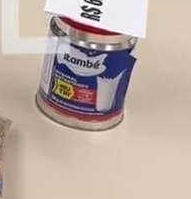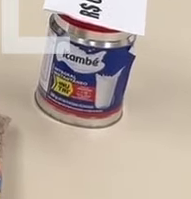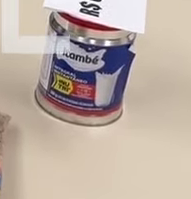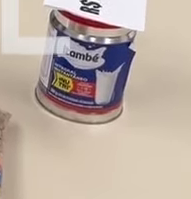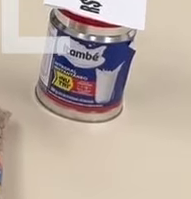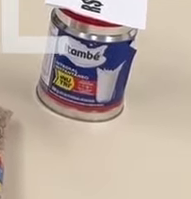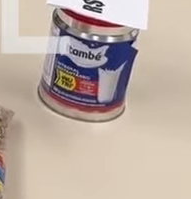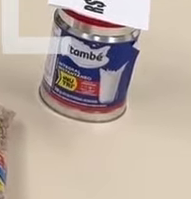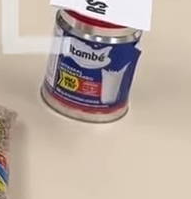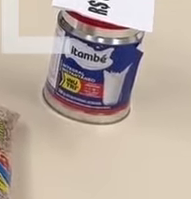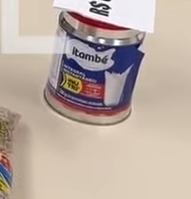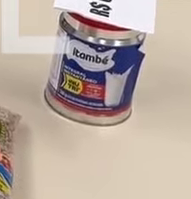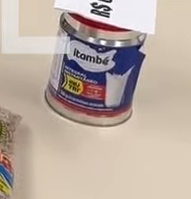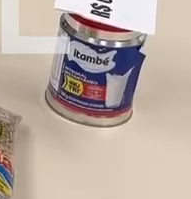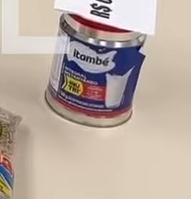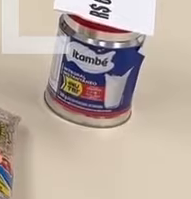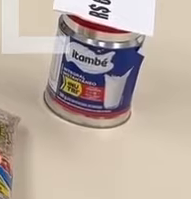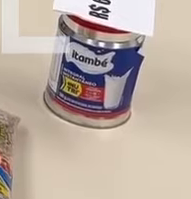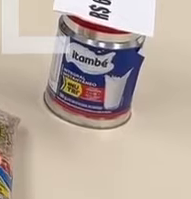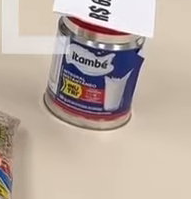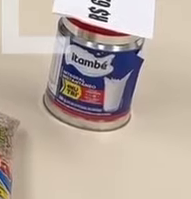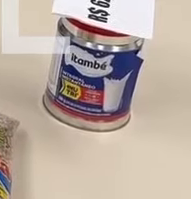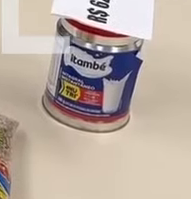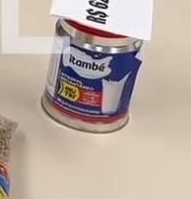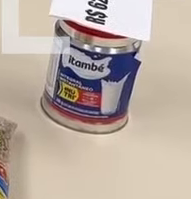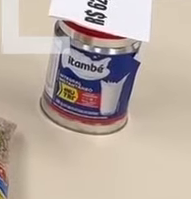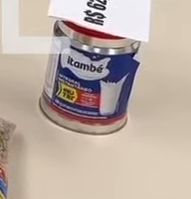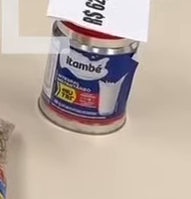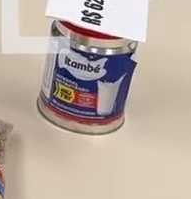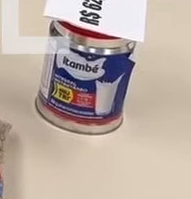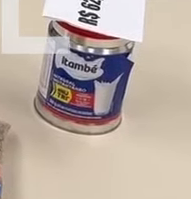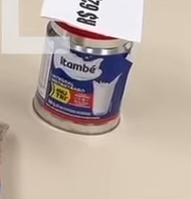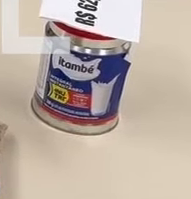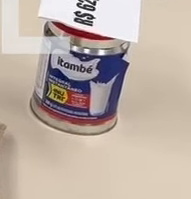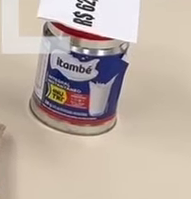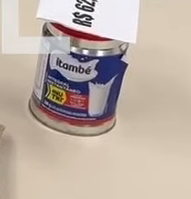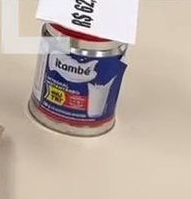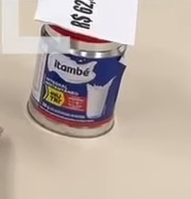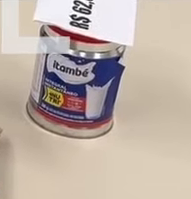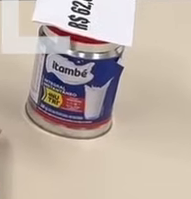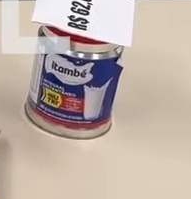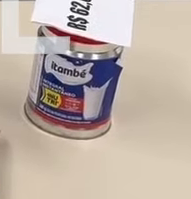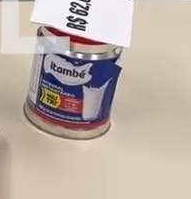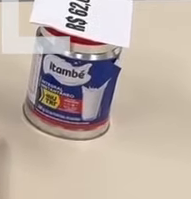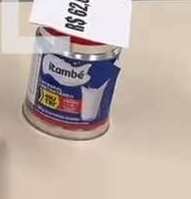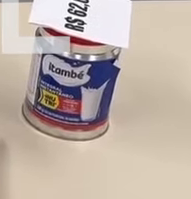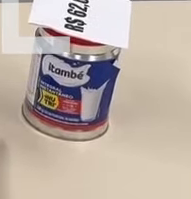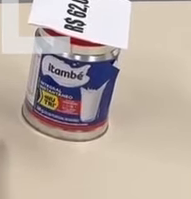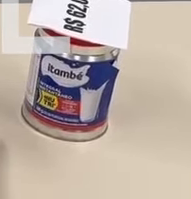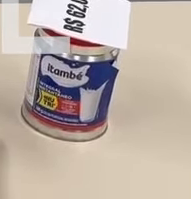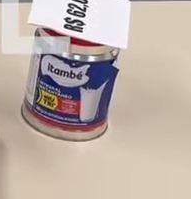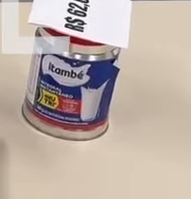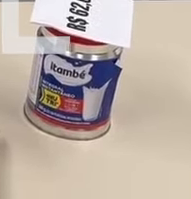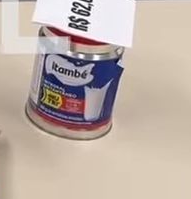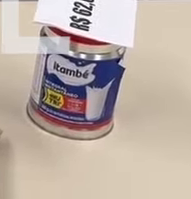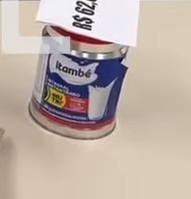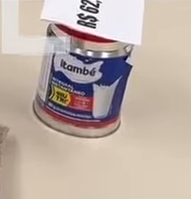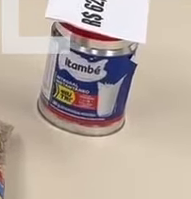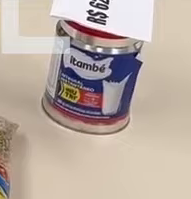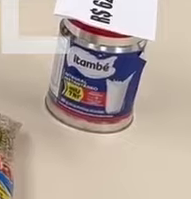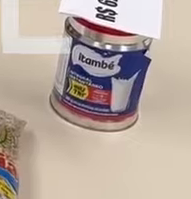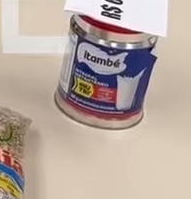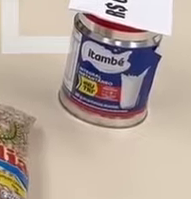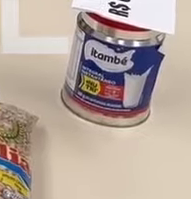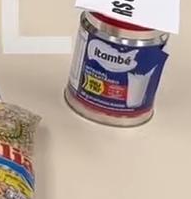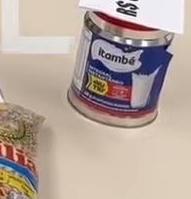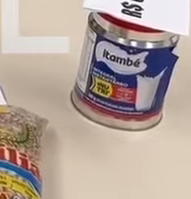aqui esse aqui para mim deve ter ouro dentro dessa sardinha ou esse governo que abriu licitação aí Abriu com dígito errado porque olha isso aqui quanto que a gente